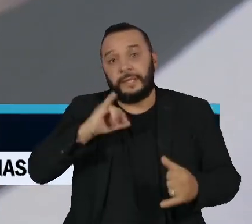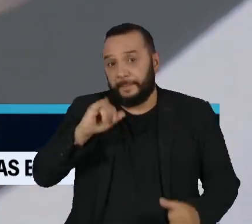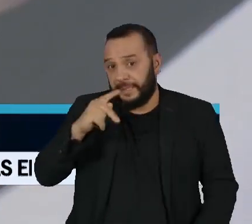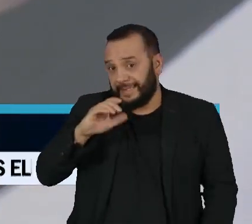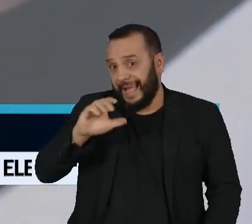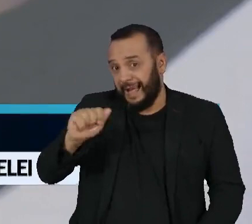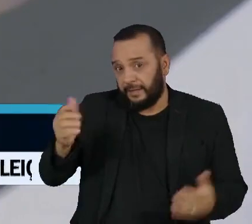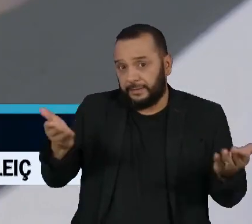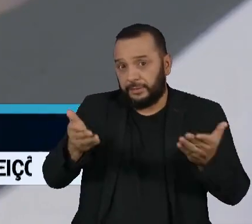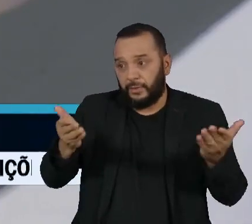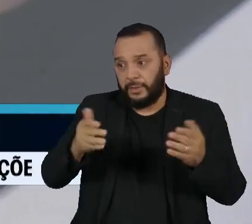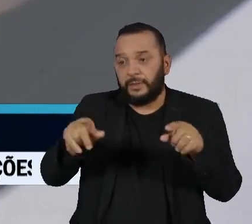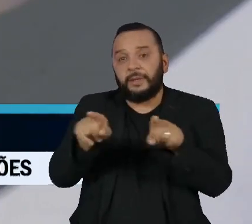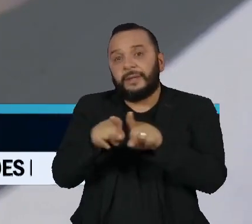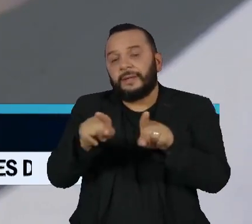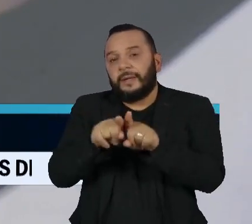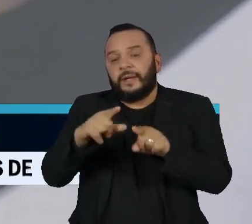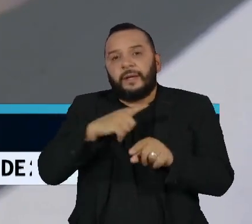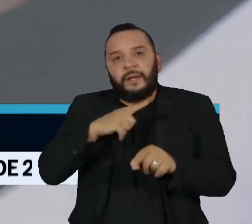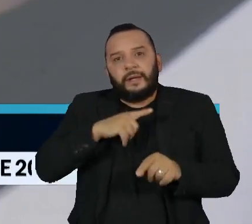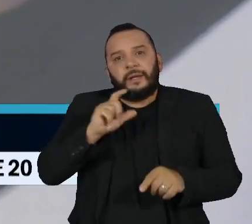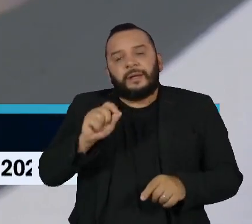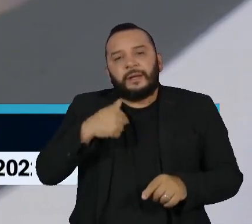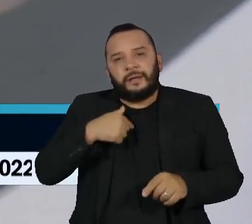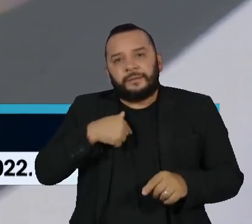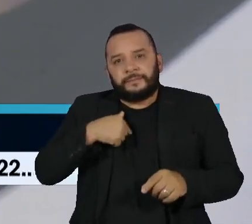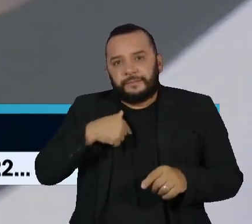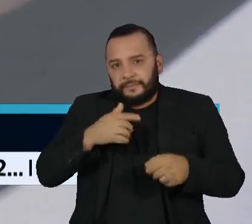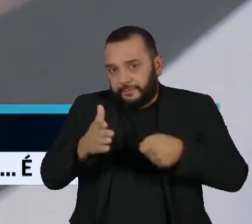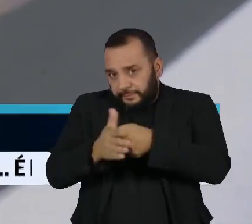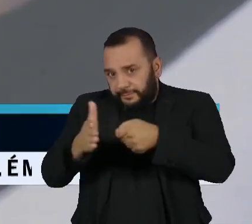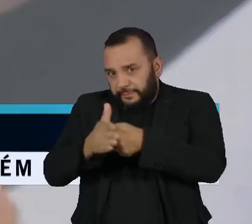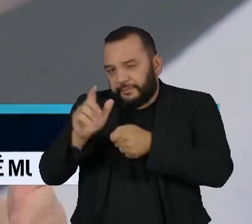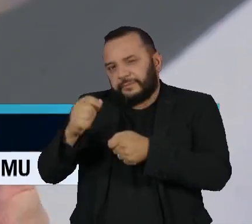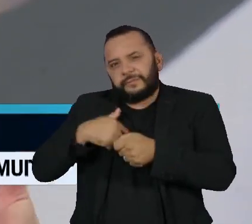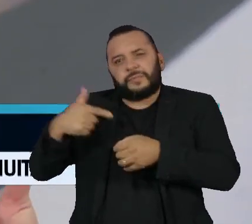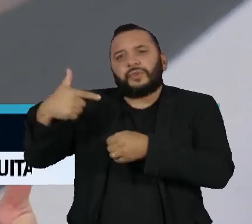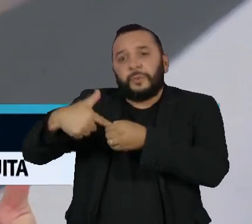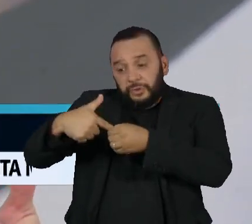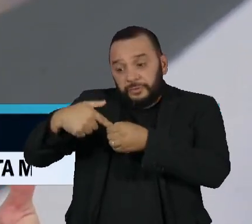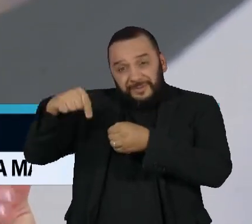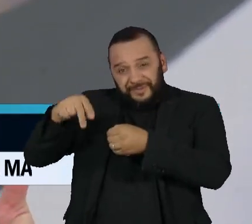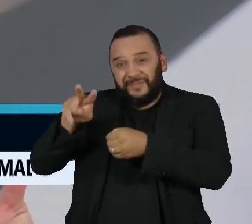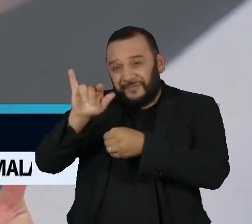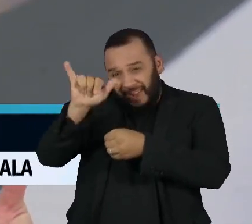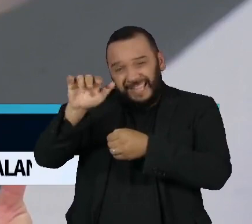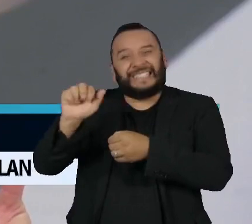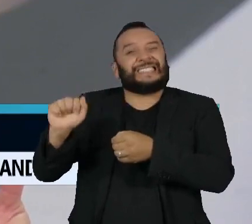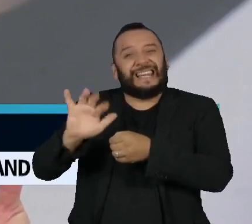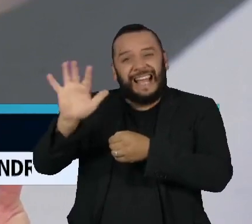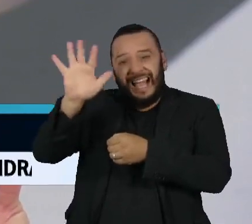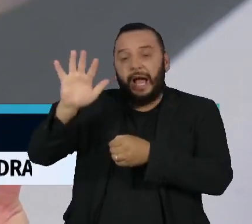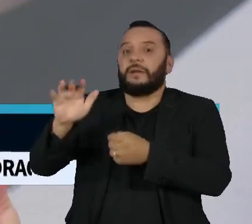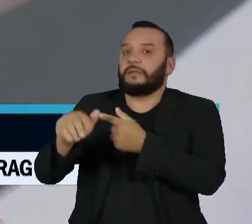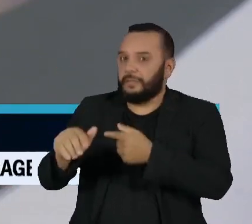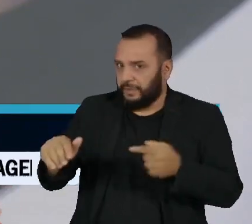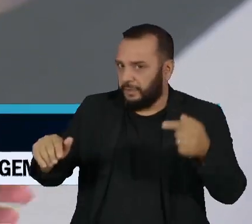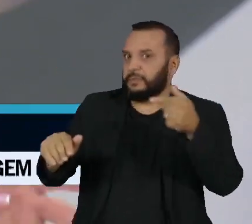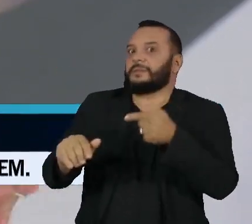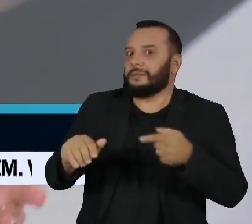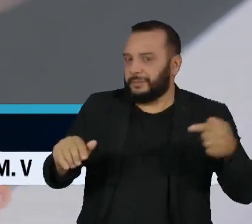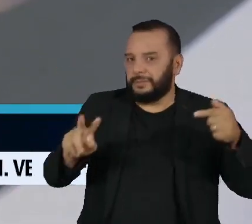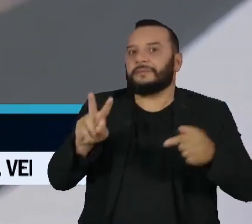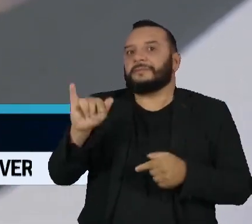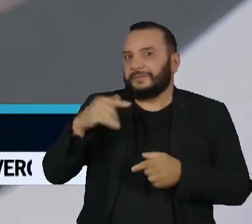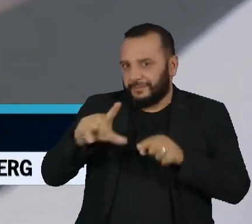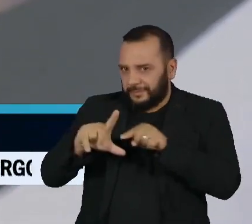agora. Existe aí em curso uma pressão que também vai vir dos combustíveis. A gente está vendo combustíveis subirem semana a semana. Isso vai